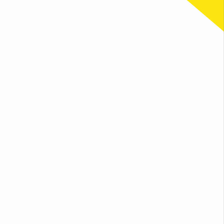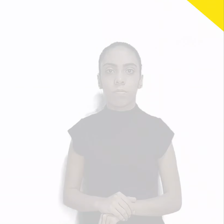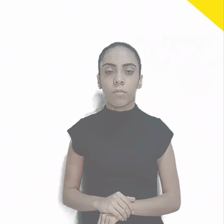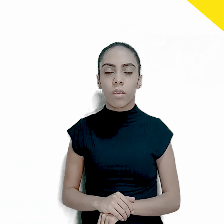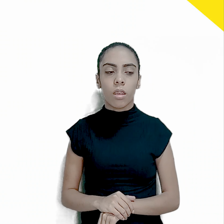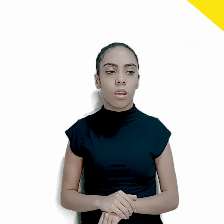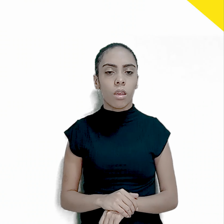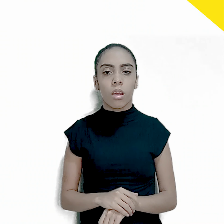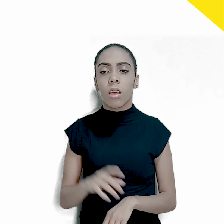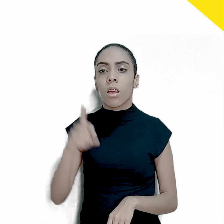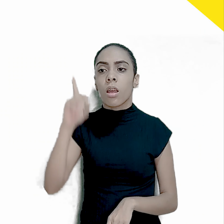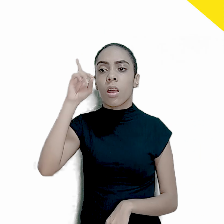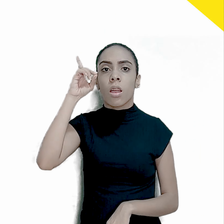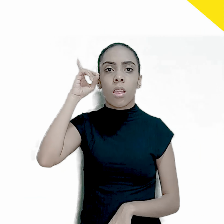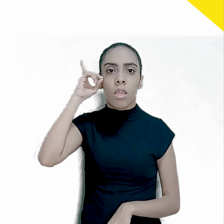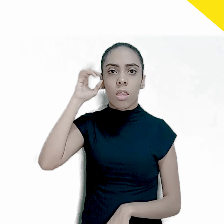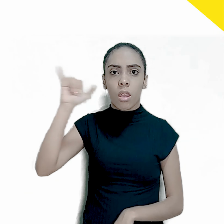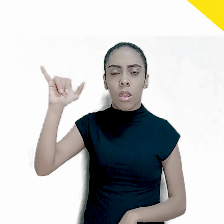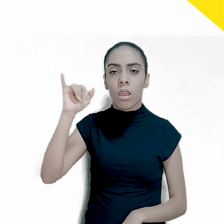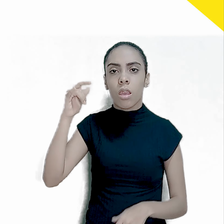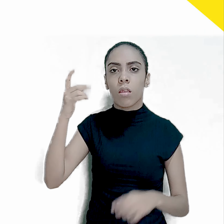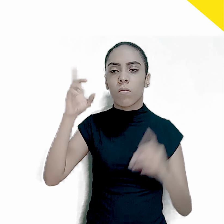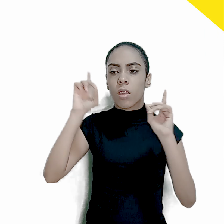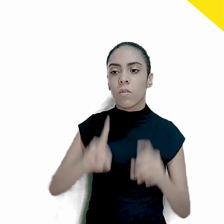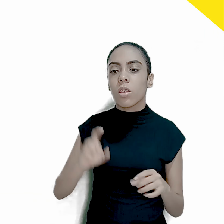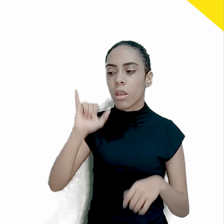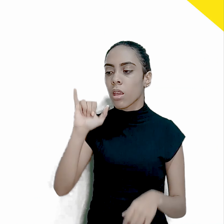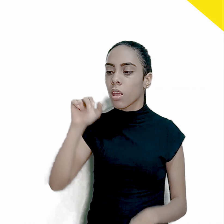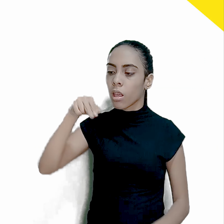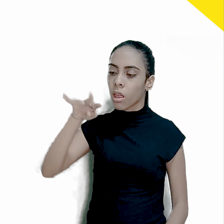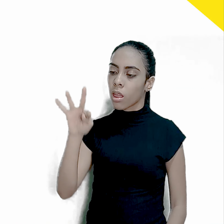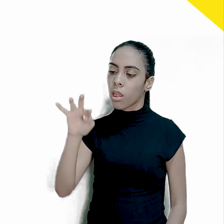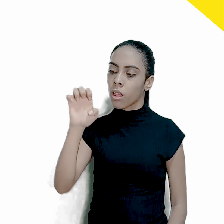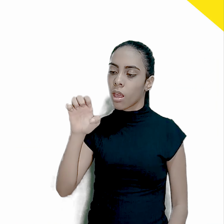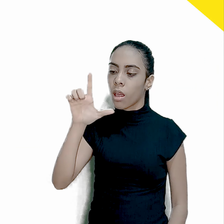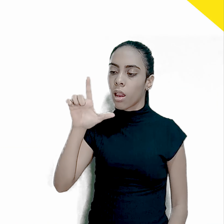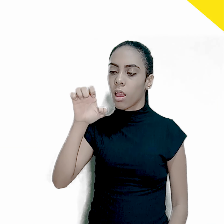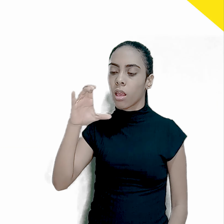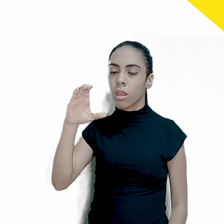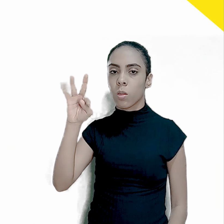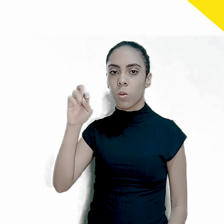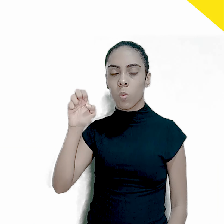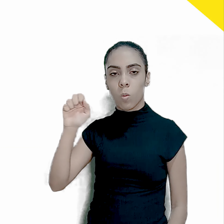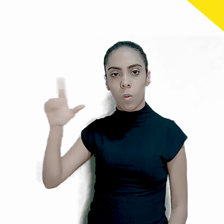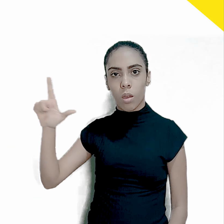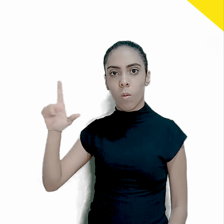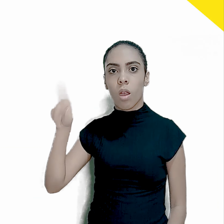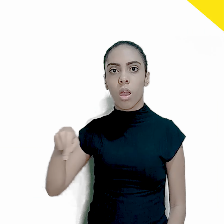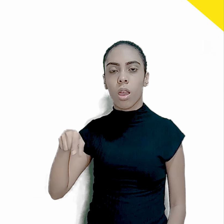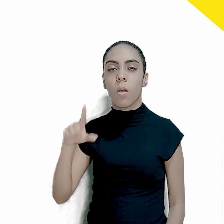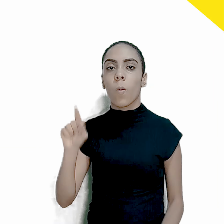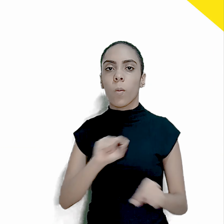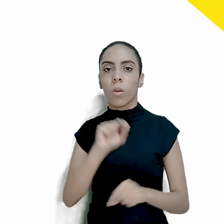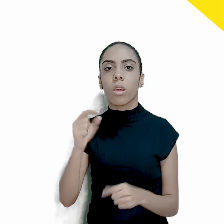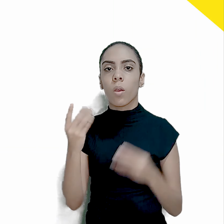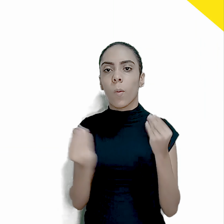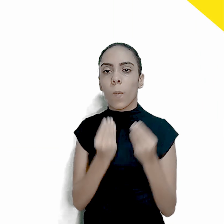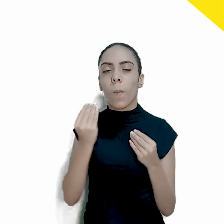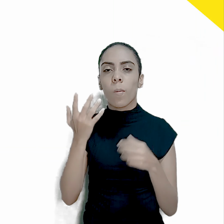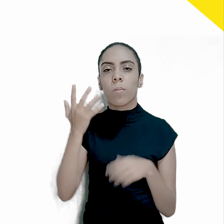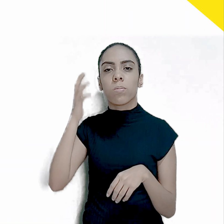O que é uma deficiência intelectual? A deficiência intelectual tem a ver com um funcionamento intelectual